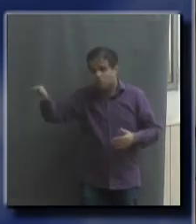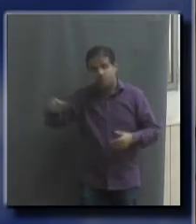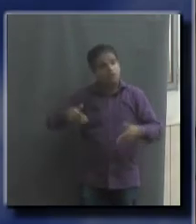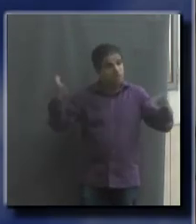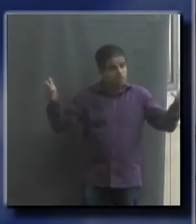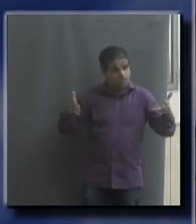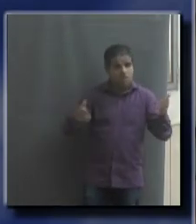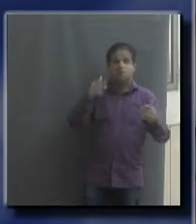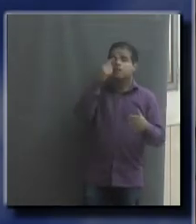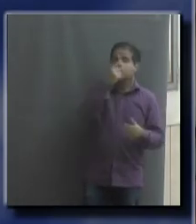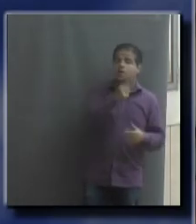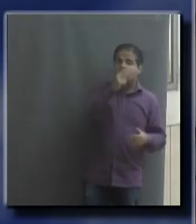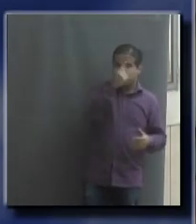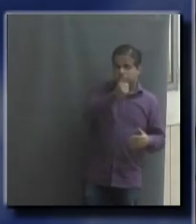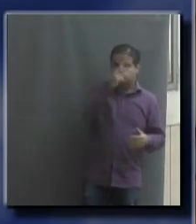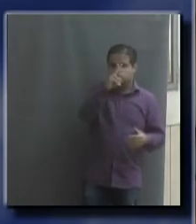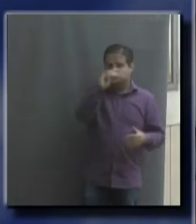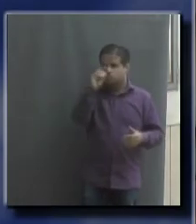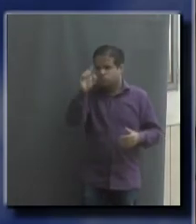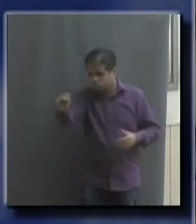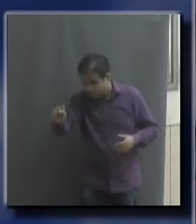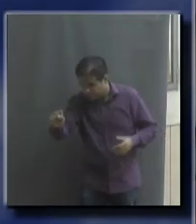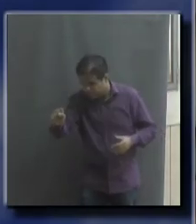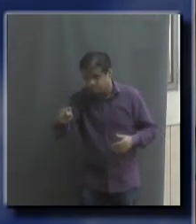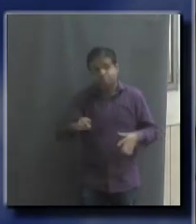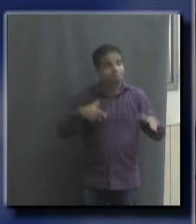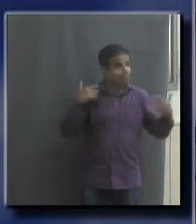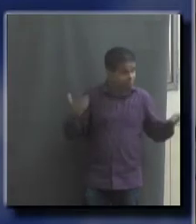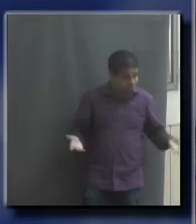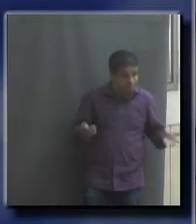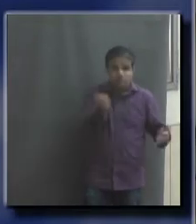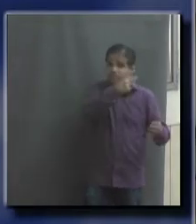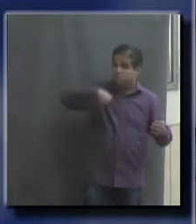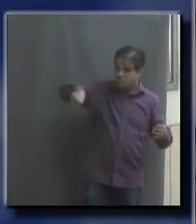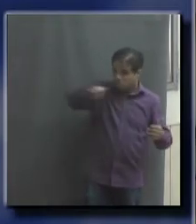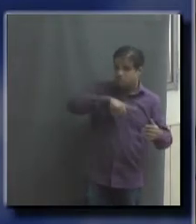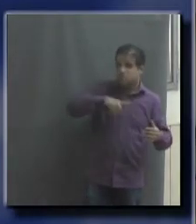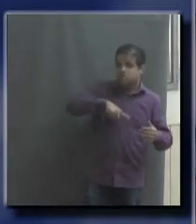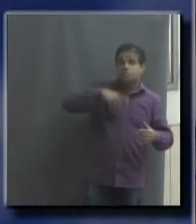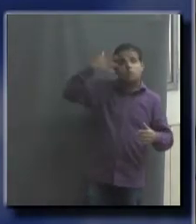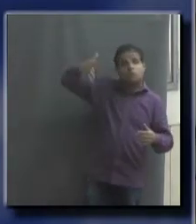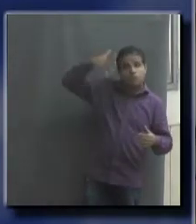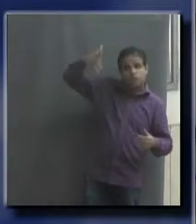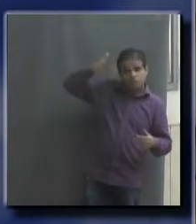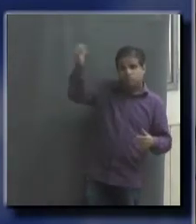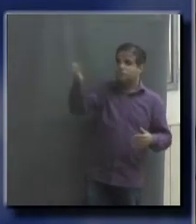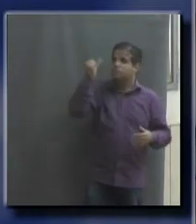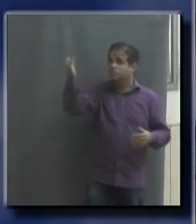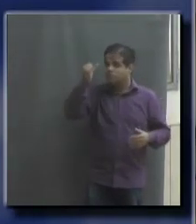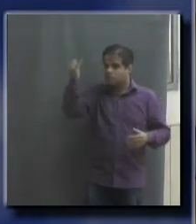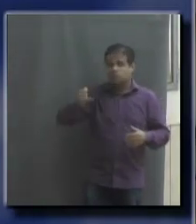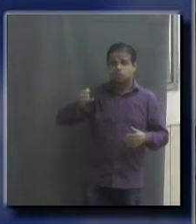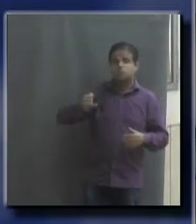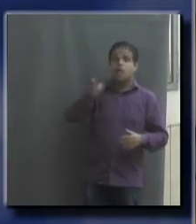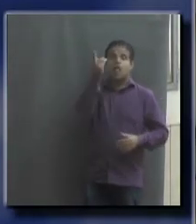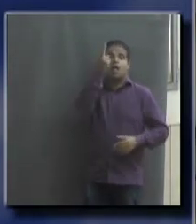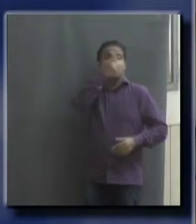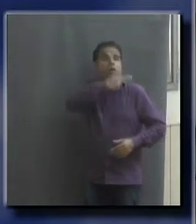da 1/2018. Né? Então, nós temos hoje um discurso fundamentalista